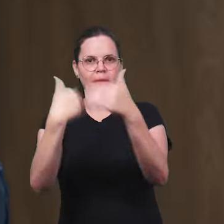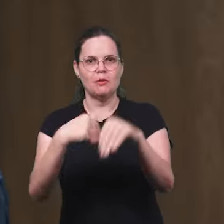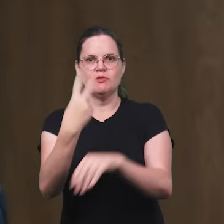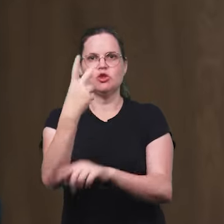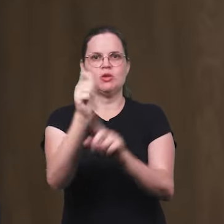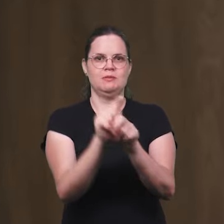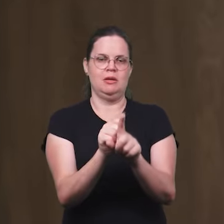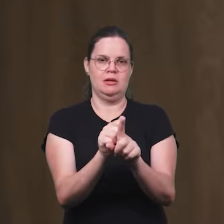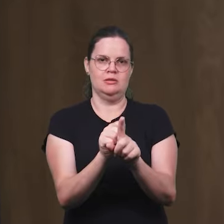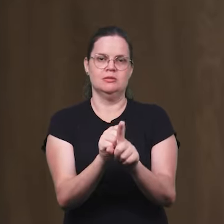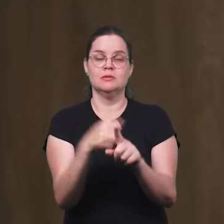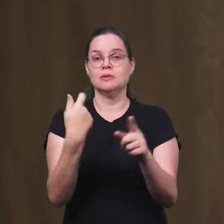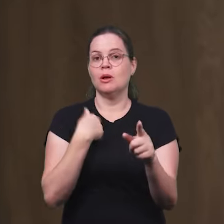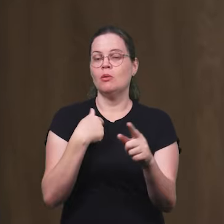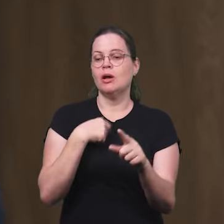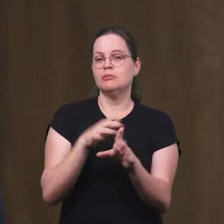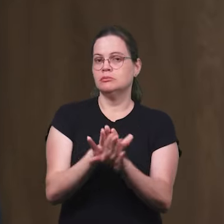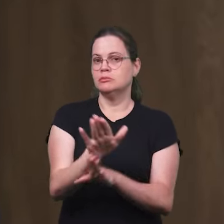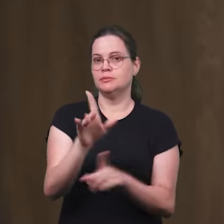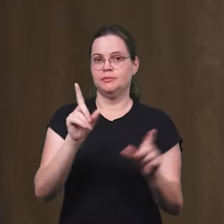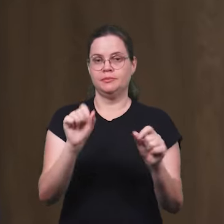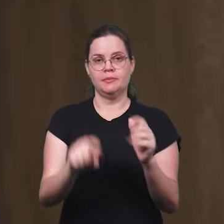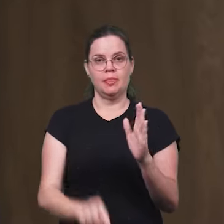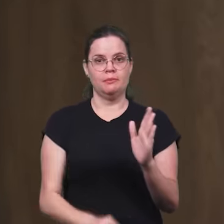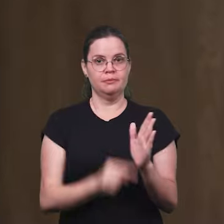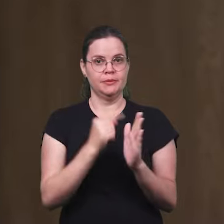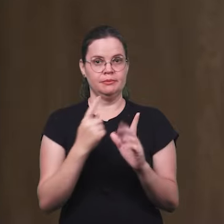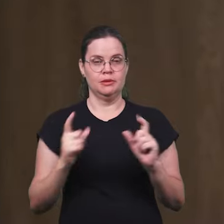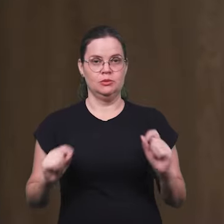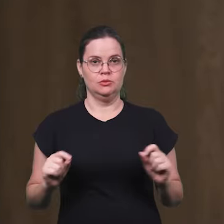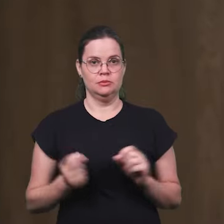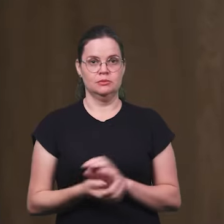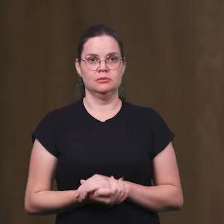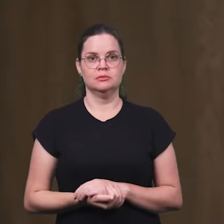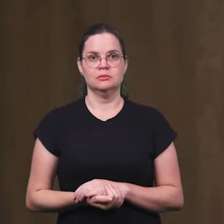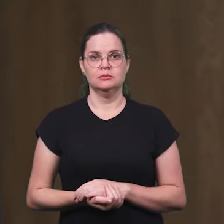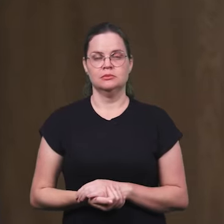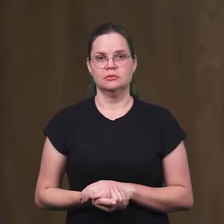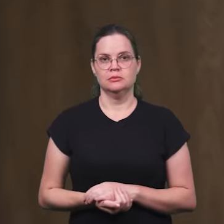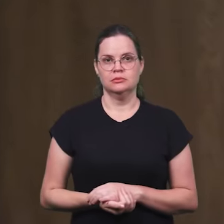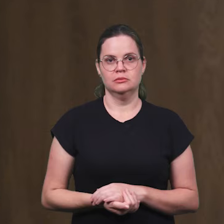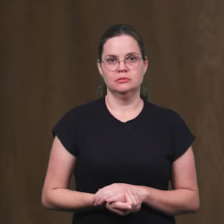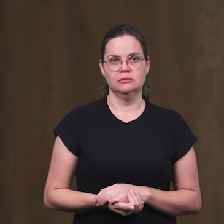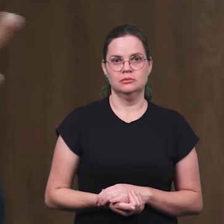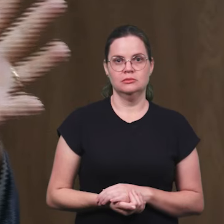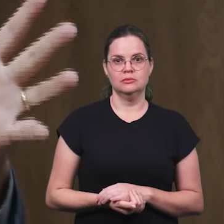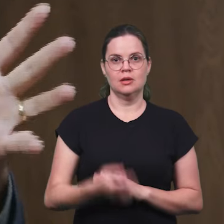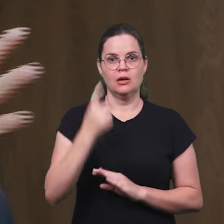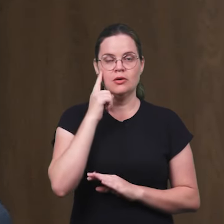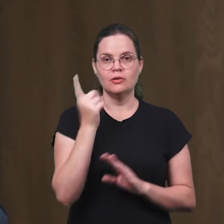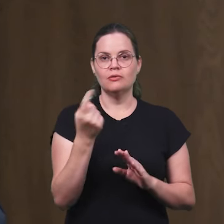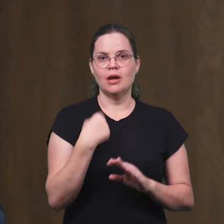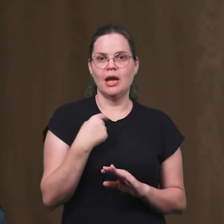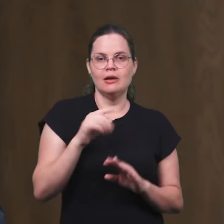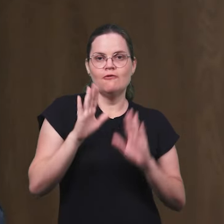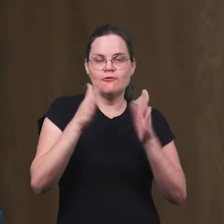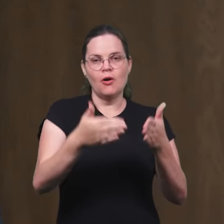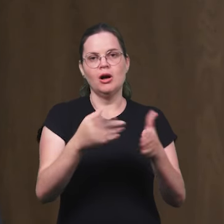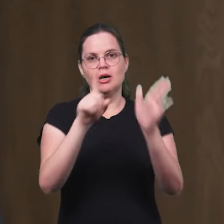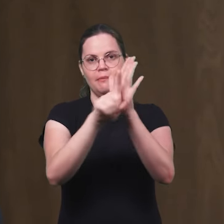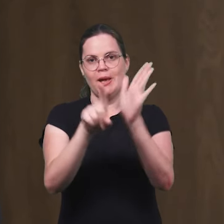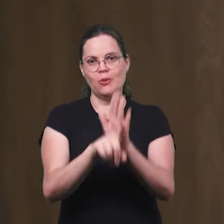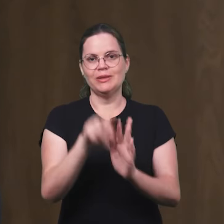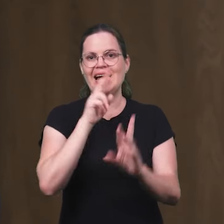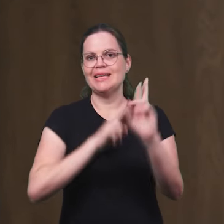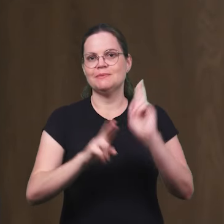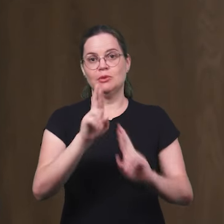o que eu recomendo, Salomão? Que, primeiramente, você realmente priorize a resolução de questões,